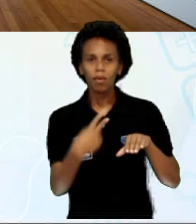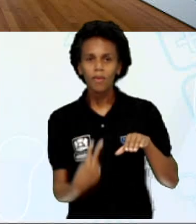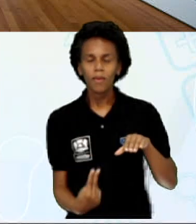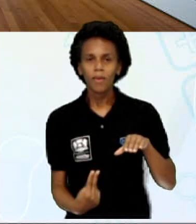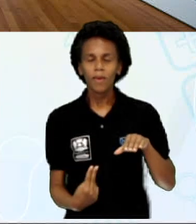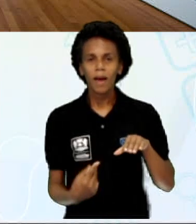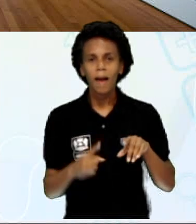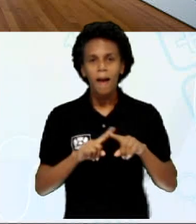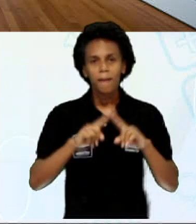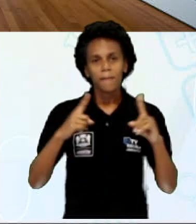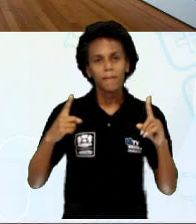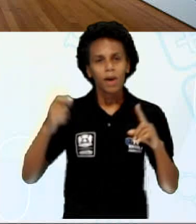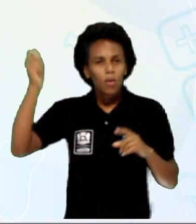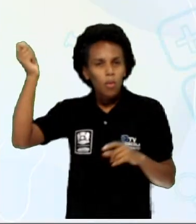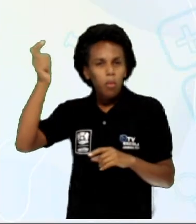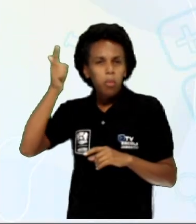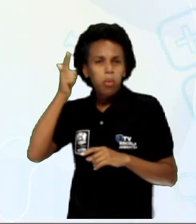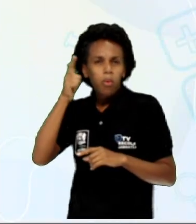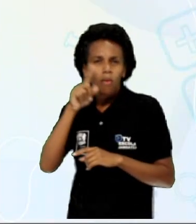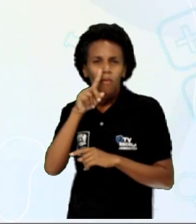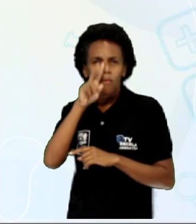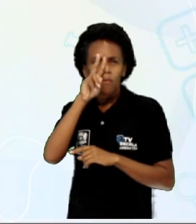parede do apartamento de Matisse.